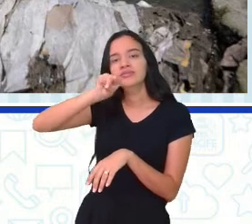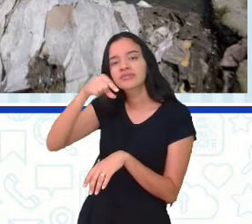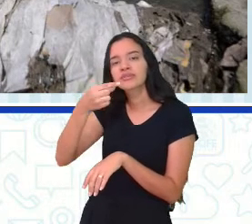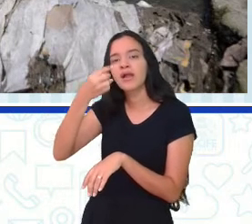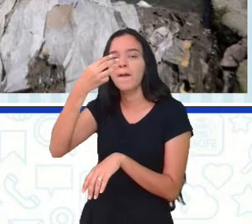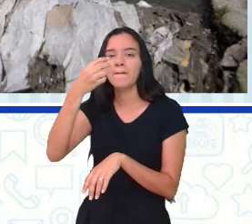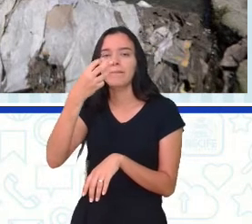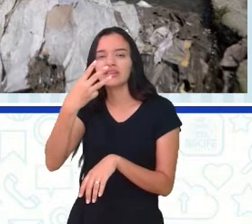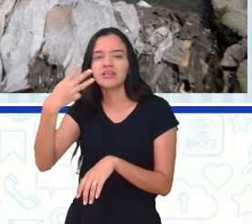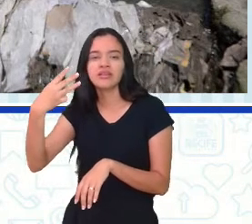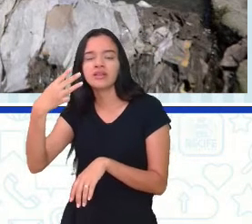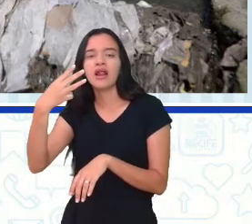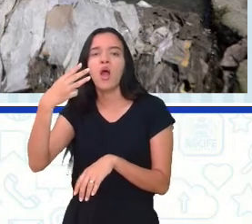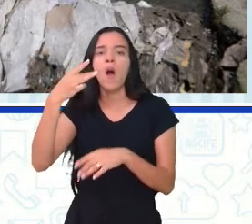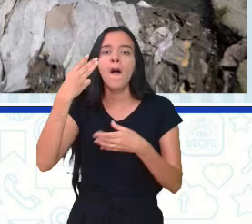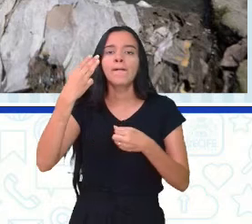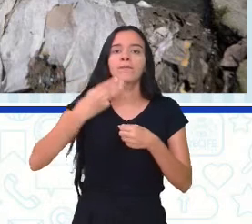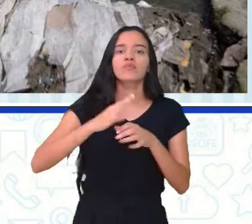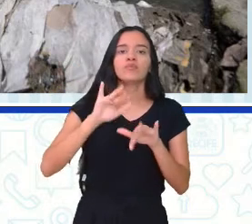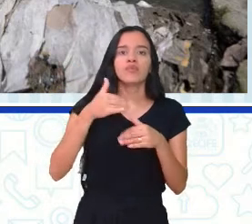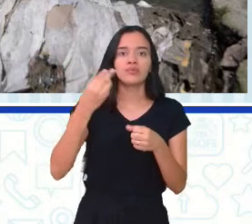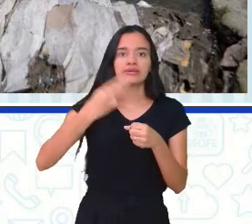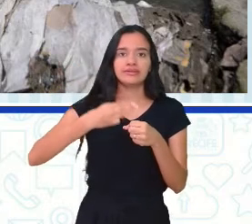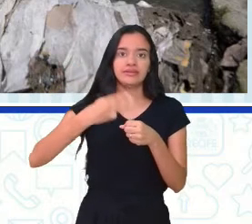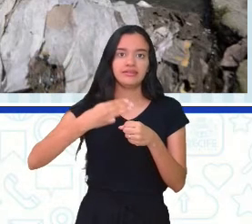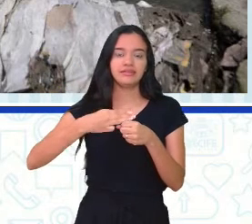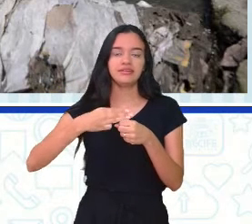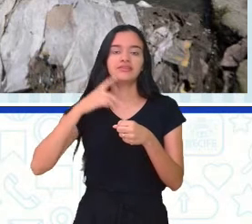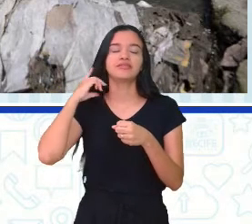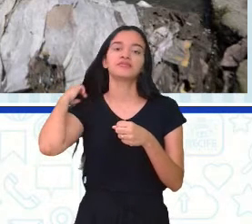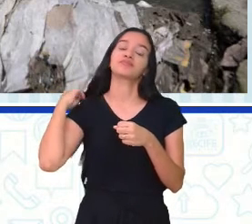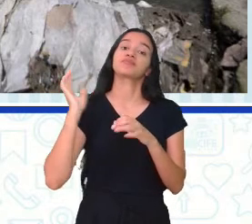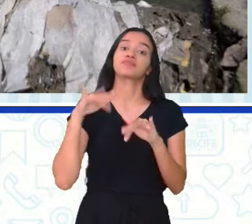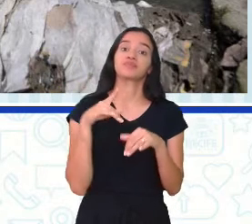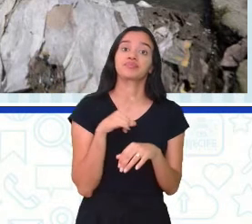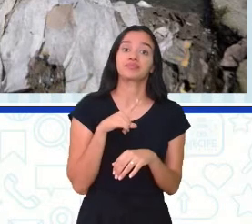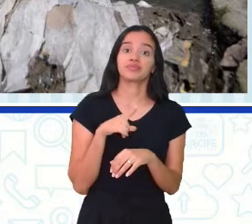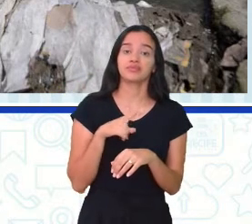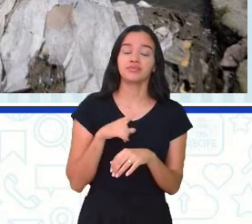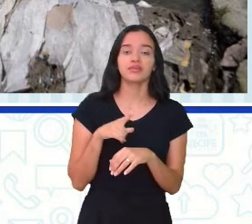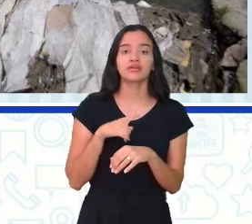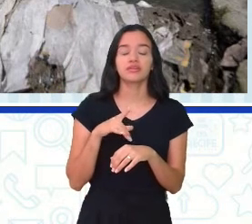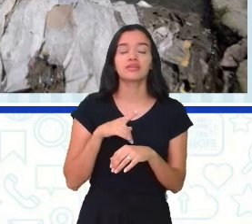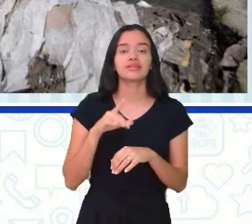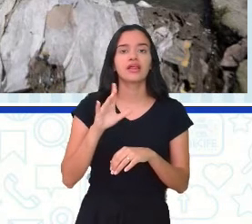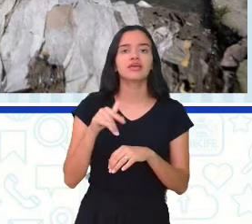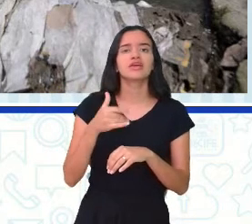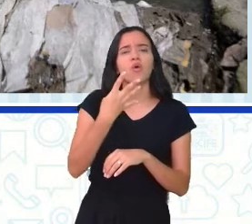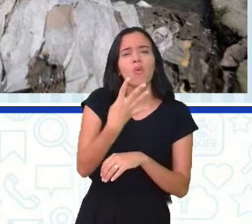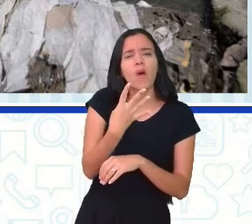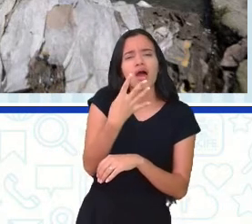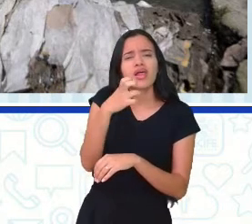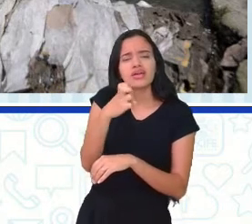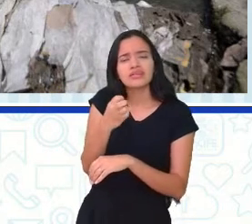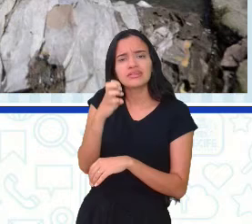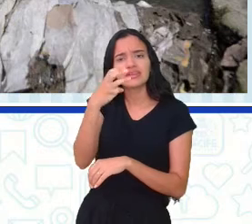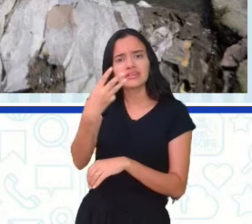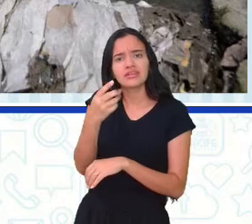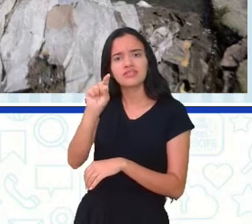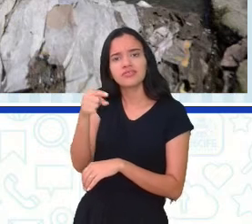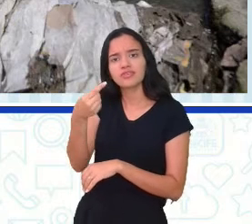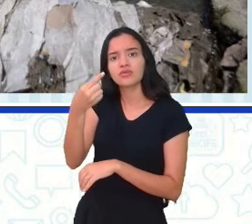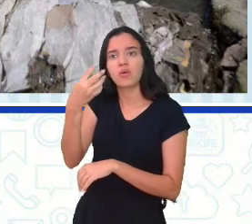89,33% da população do município tem abastecimento de água potável. Estima-se que na cidade apenas